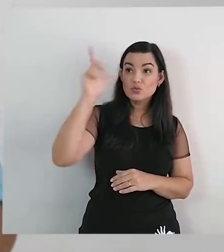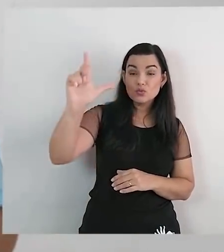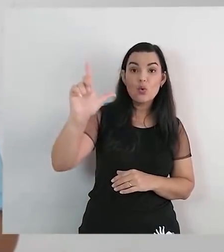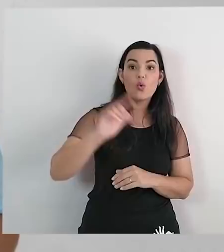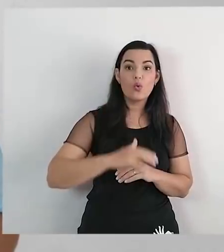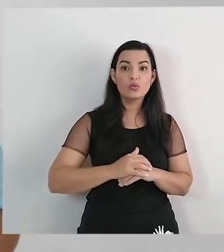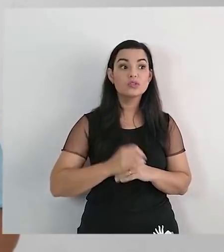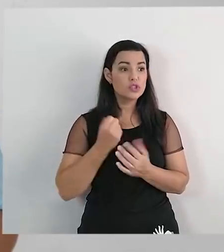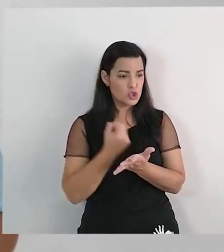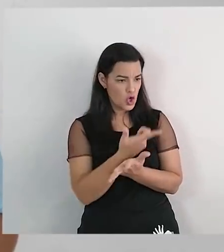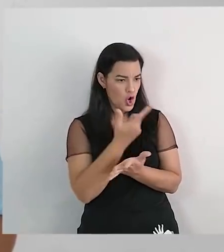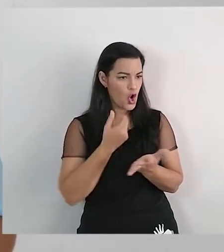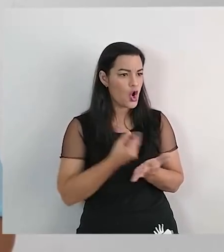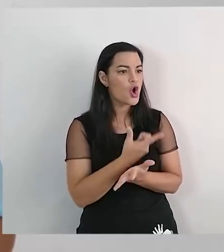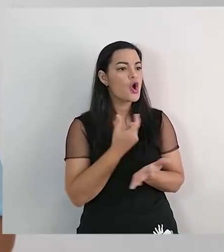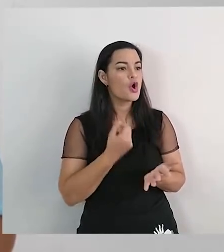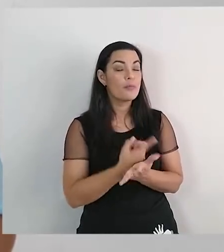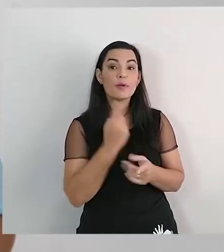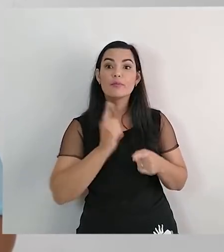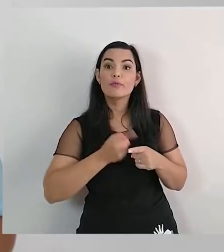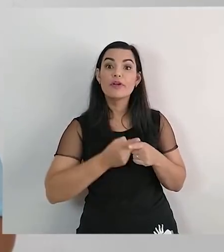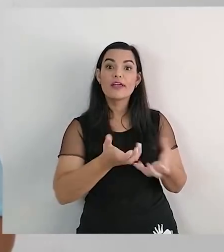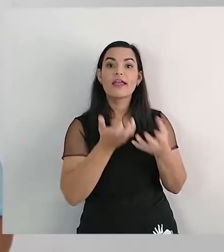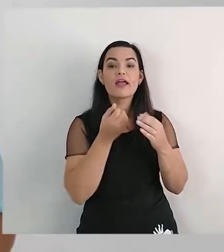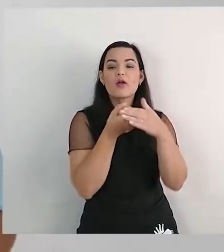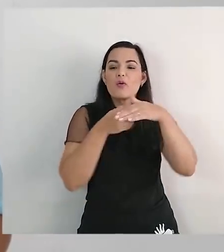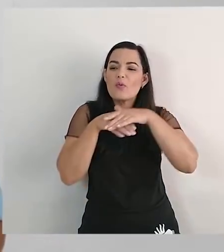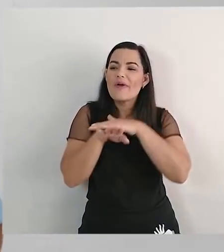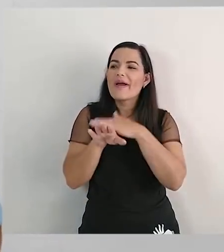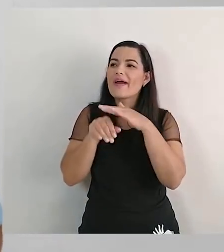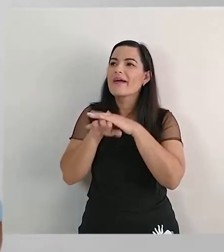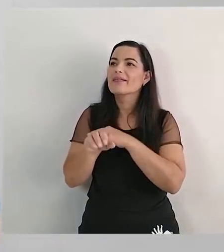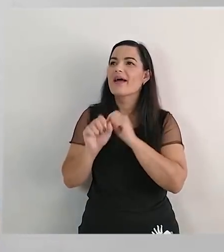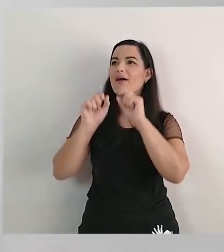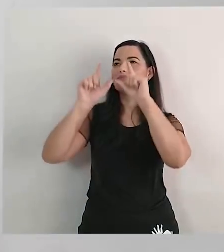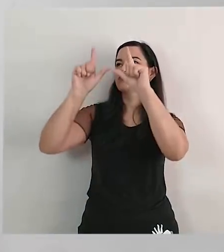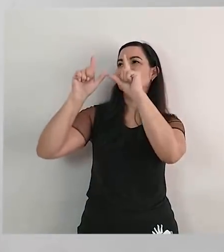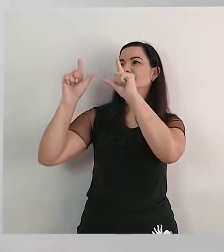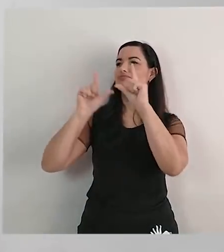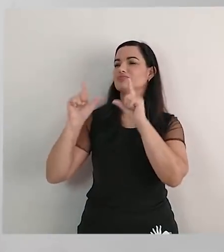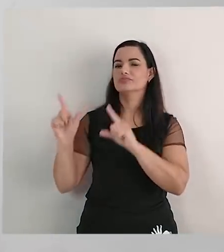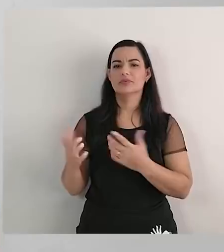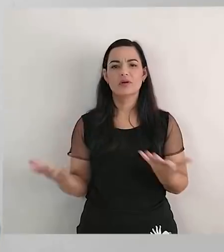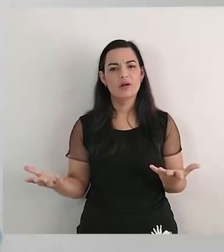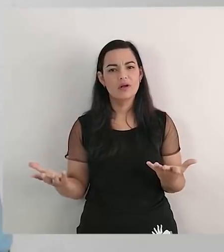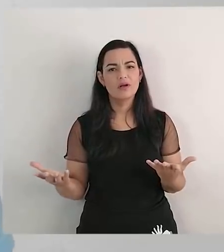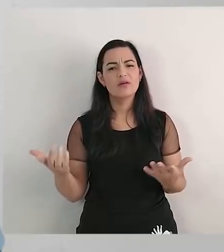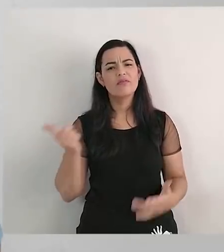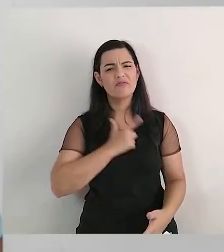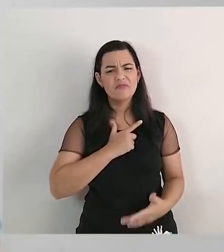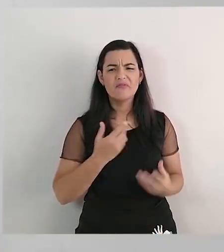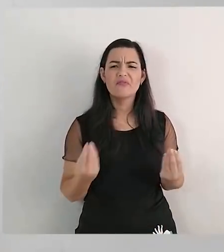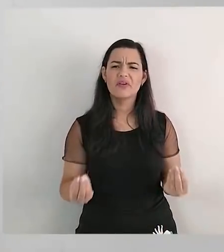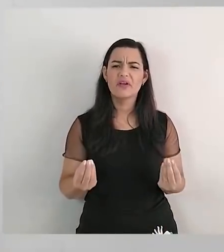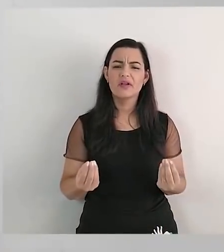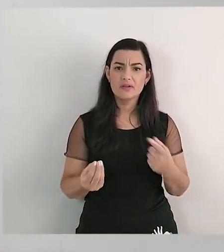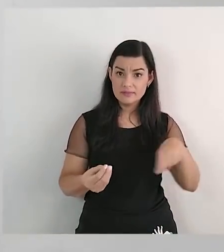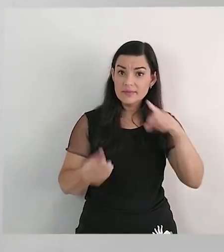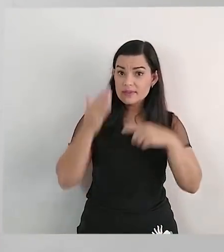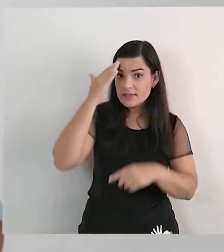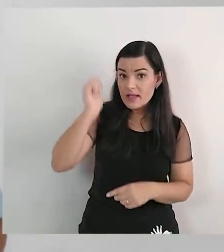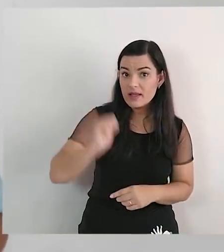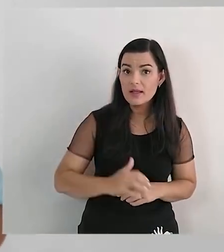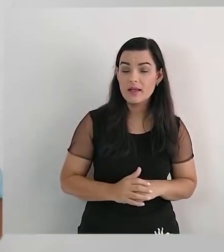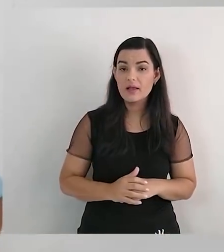formarem coleções. Olha que coisa feia! Vocês sabiam? Olha só o que a Pro vai te contar. Alguns